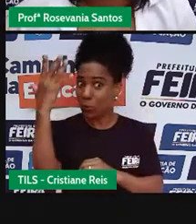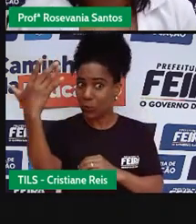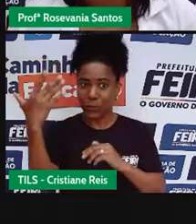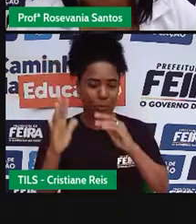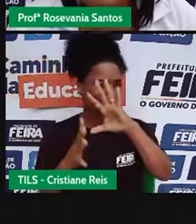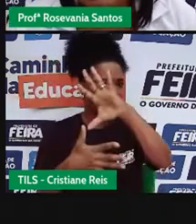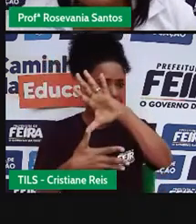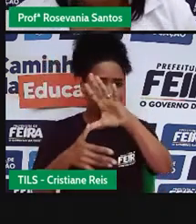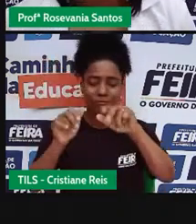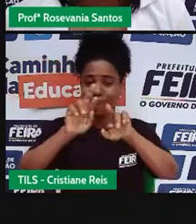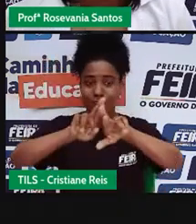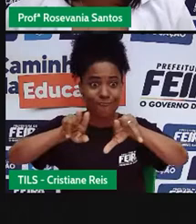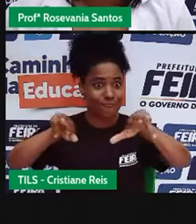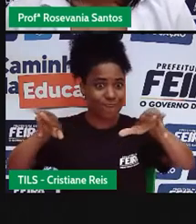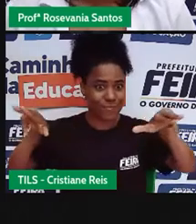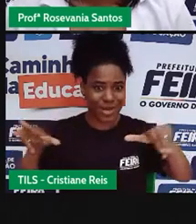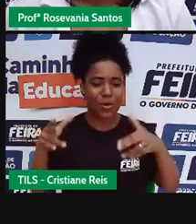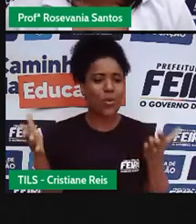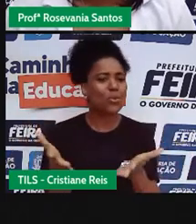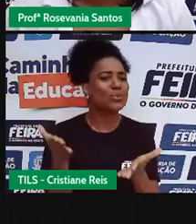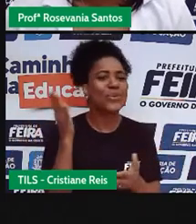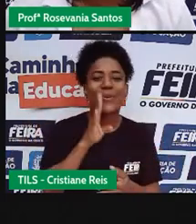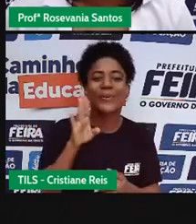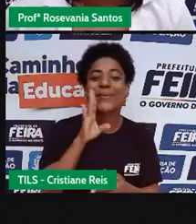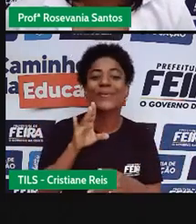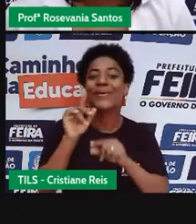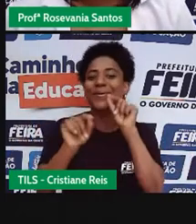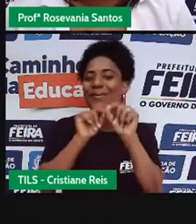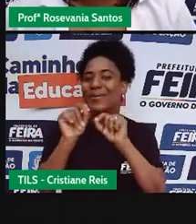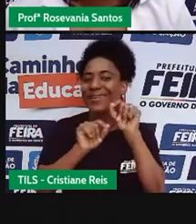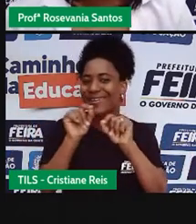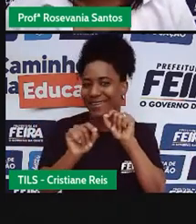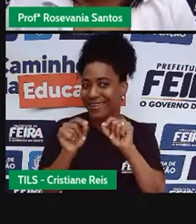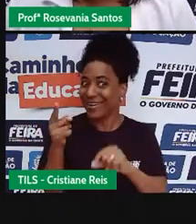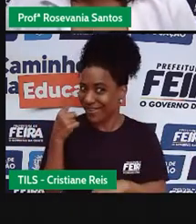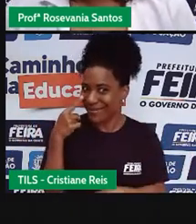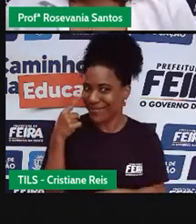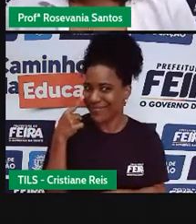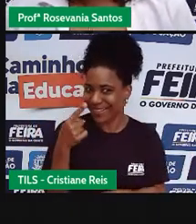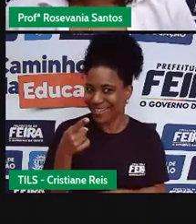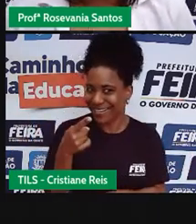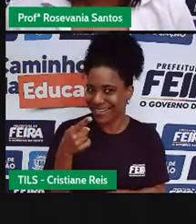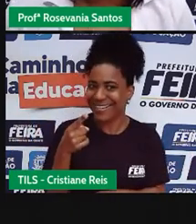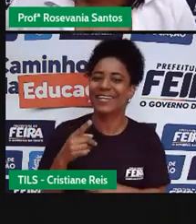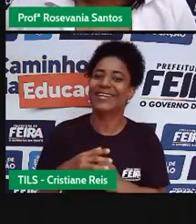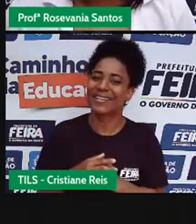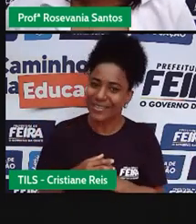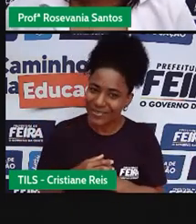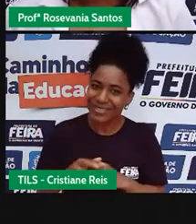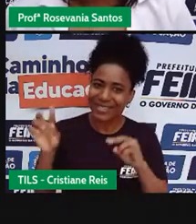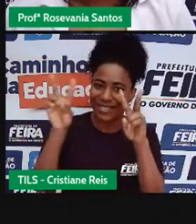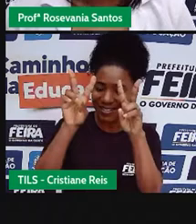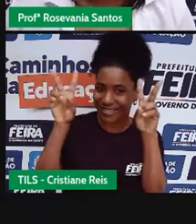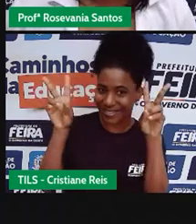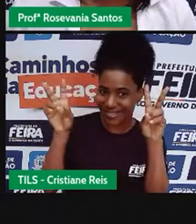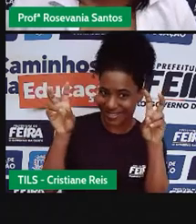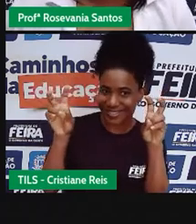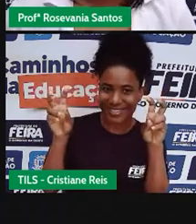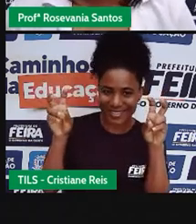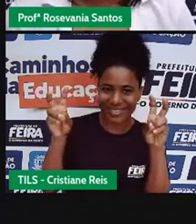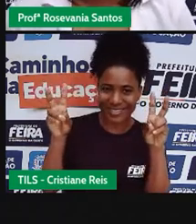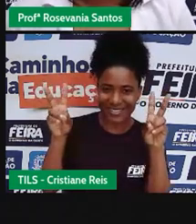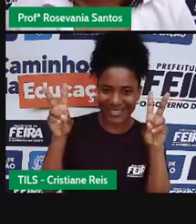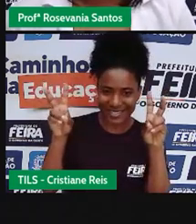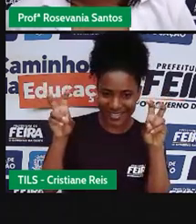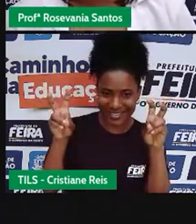que será que tem, né, de legal para hoje? Vamos dar uma olhadinha? Bom, então o tema de hoje, eu já coloquei aqui, né, o